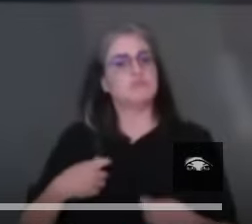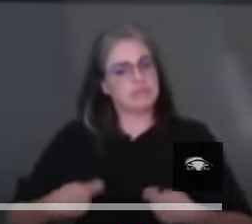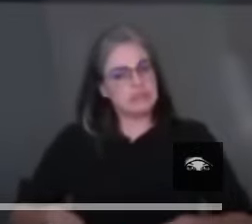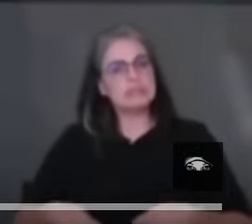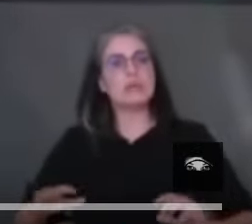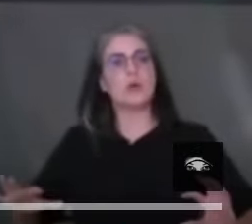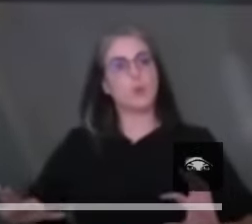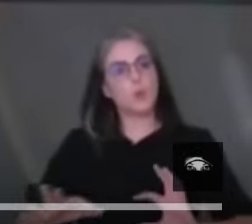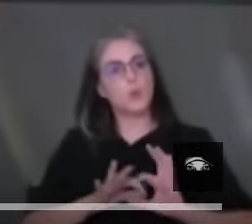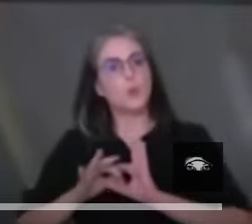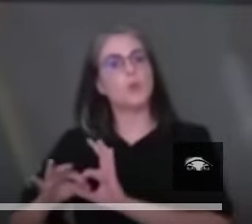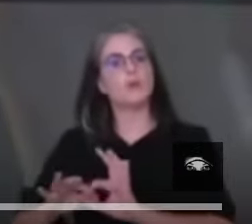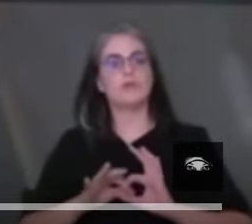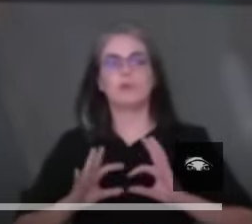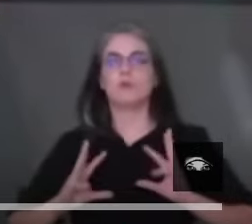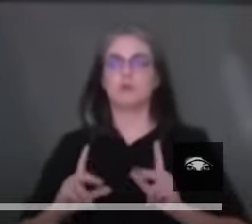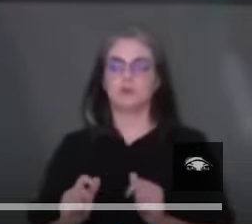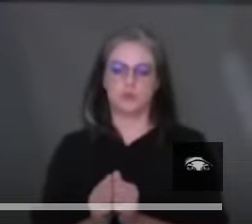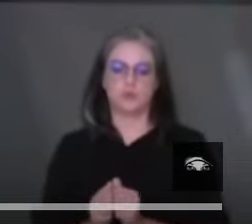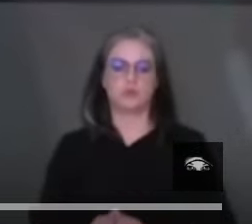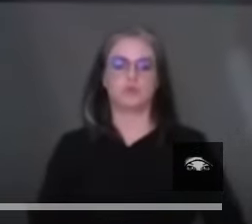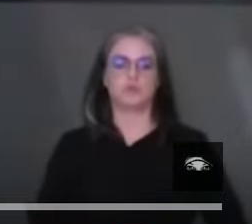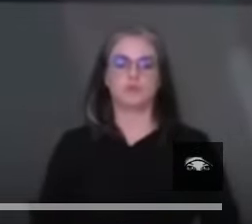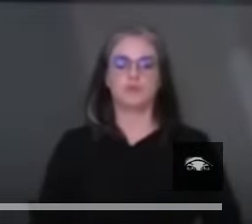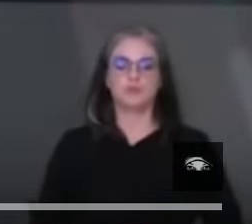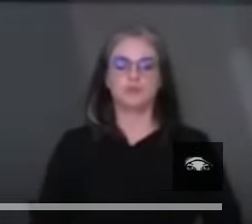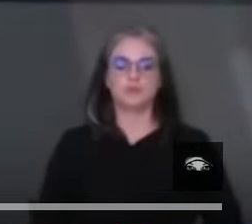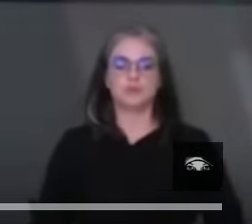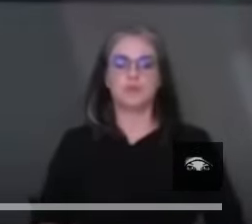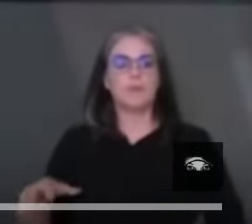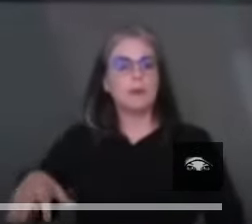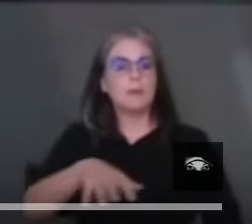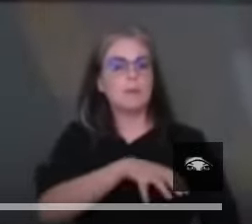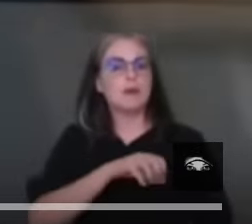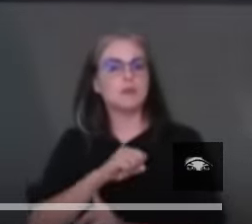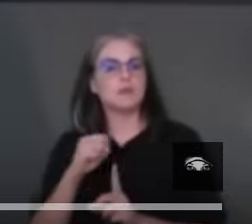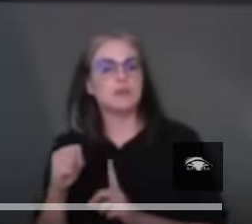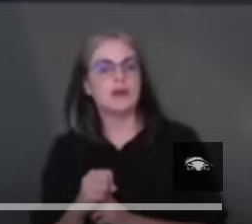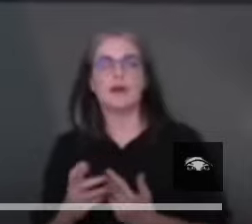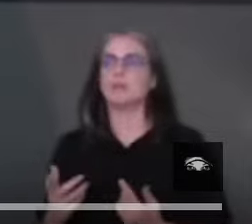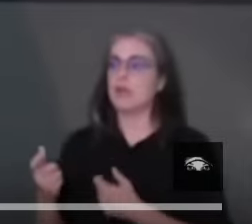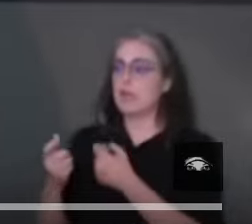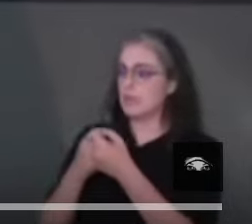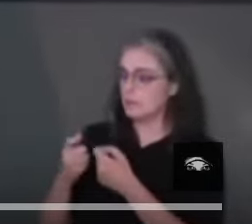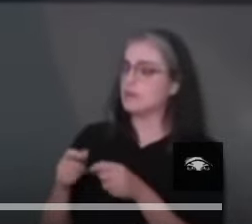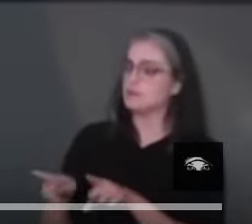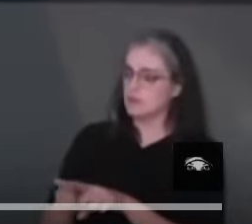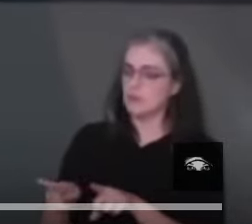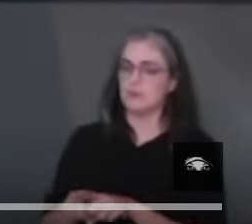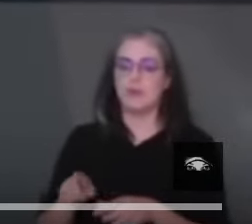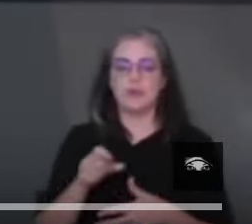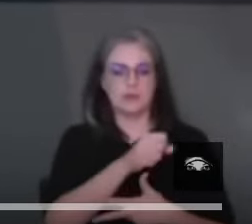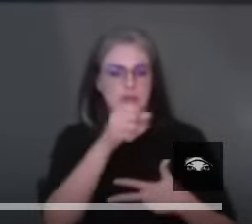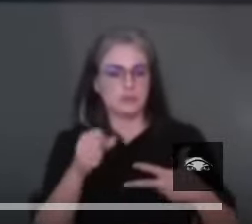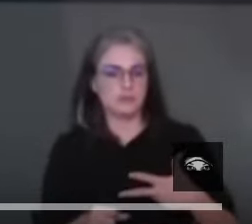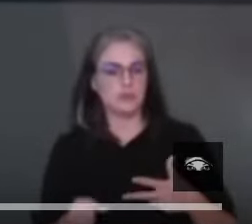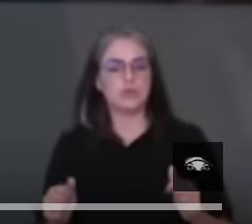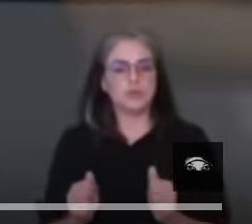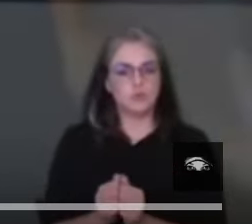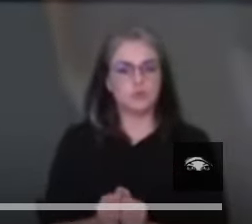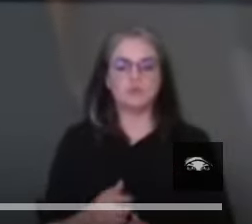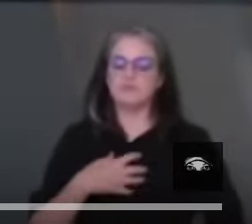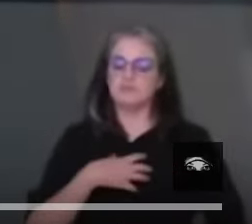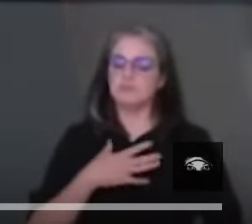unidade entre as instituições, de movimentos sociais, da imprensa, dos órgãos executivos, legislativos, judiciário. Então, eu estou aqui